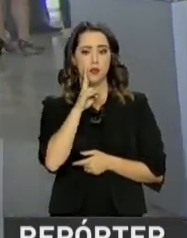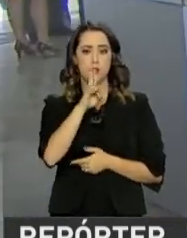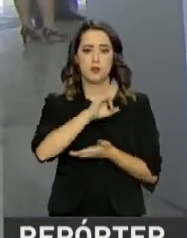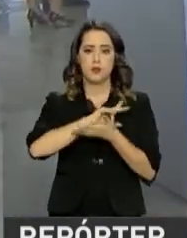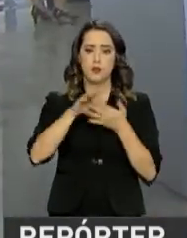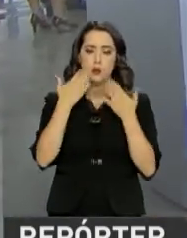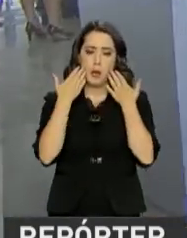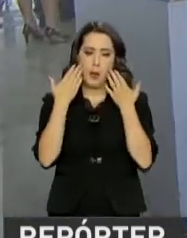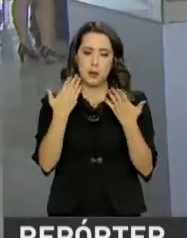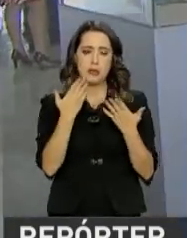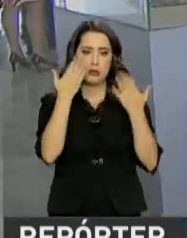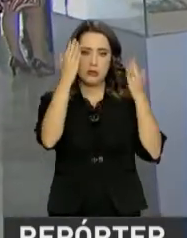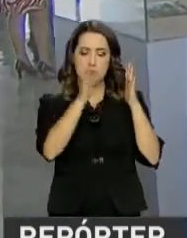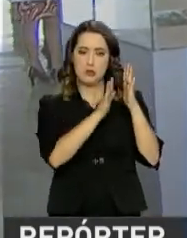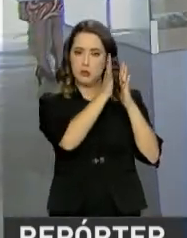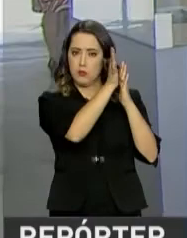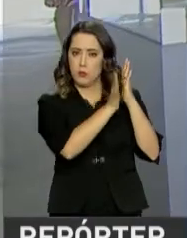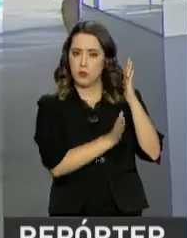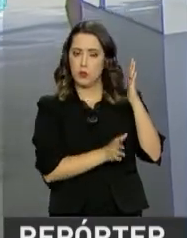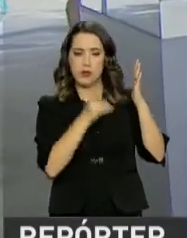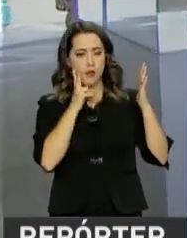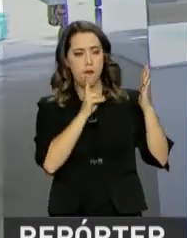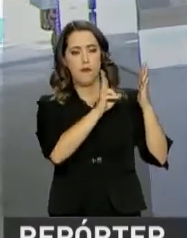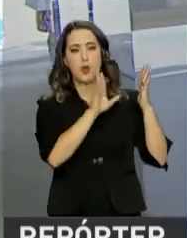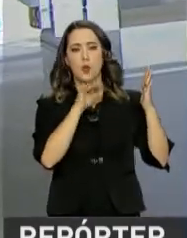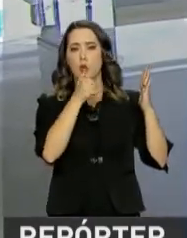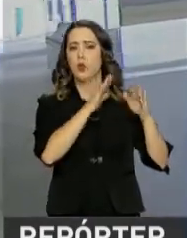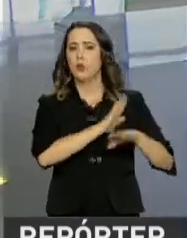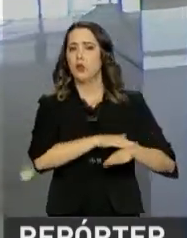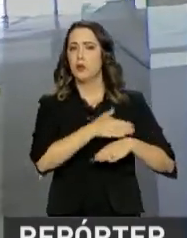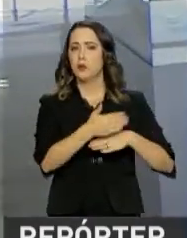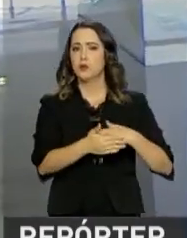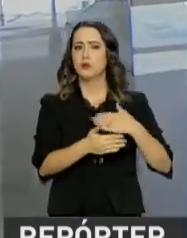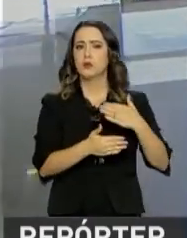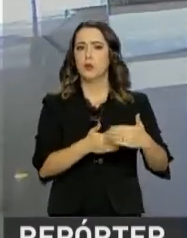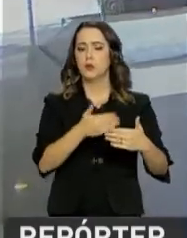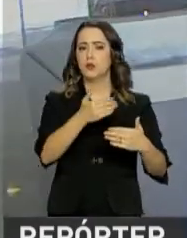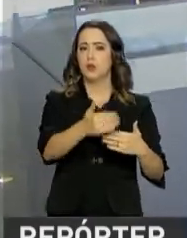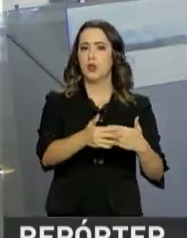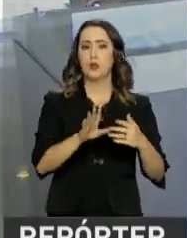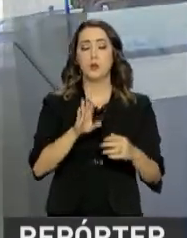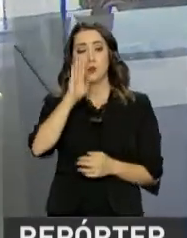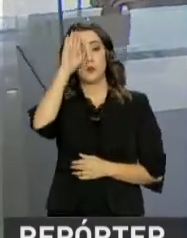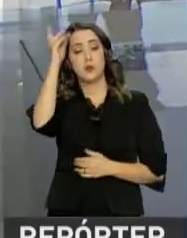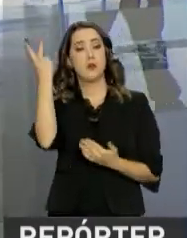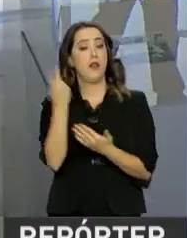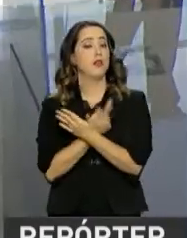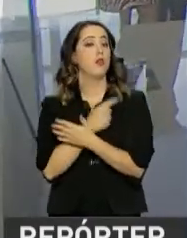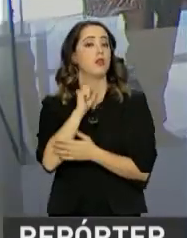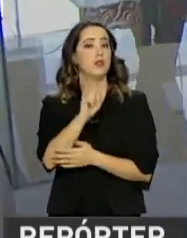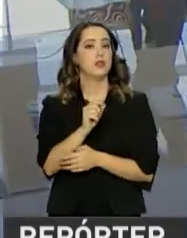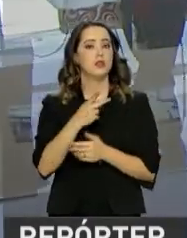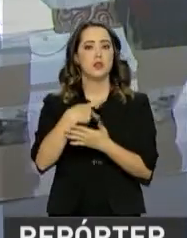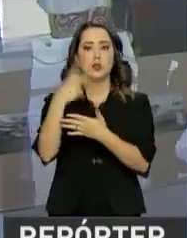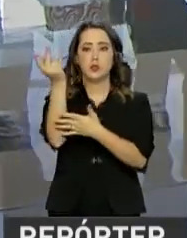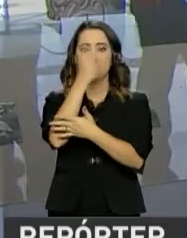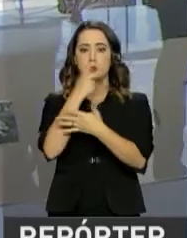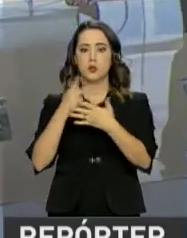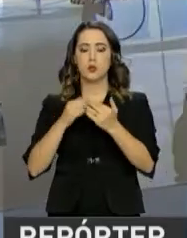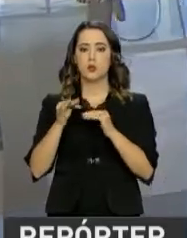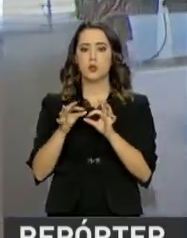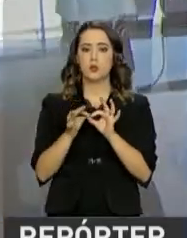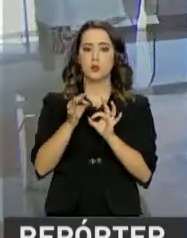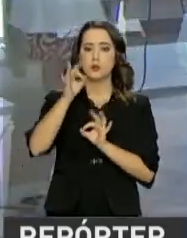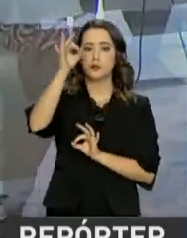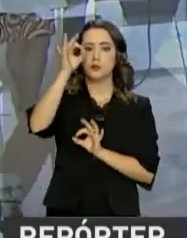grande painel com toda a cronologia do conflito os principais fatos a participação do brasil além de um mapa e de quase 50 metros